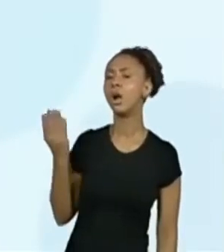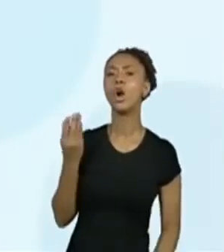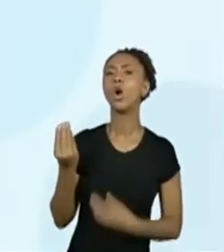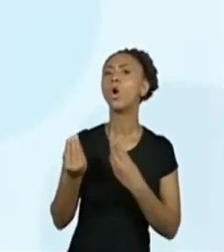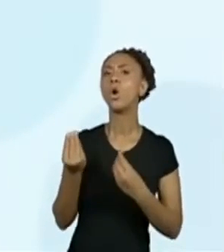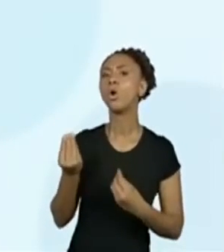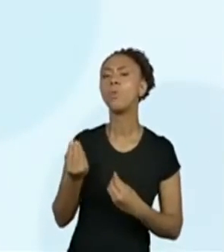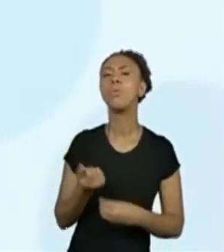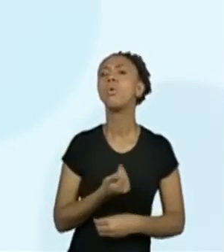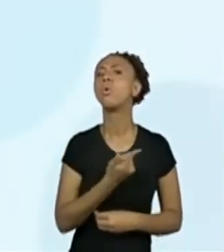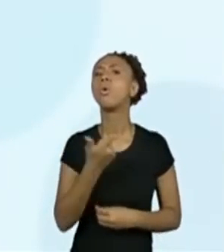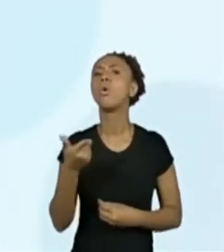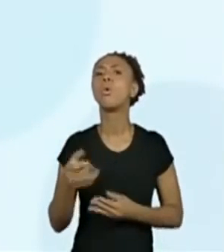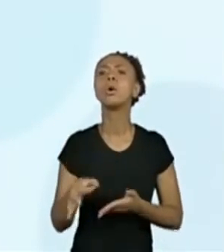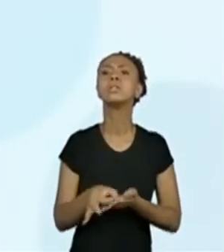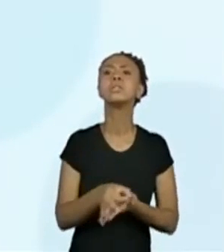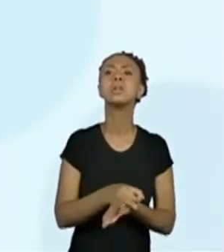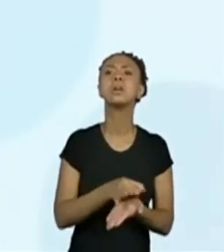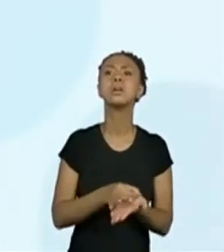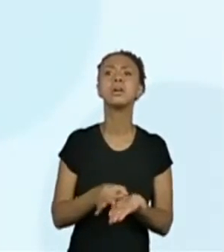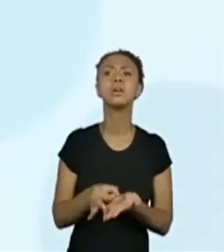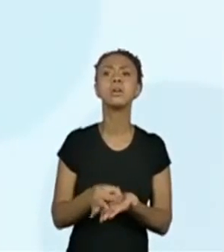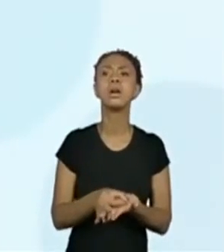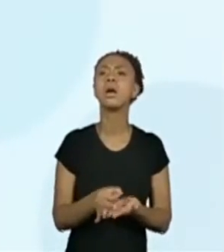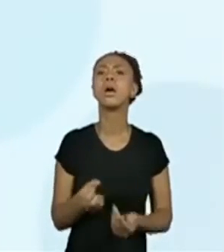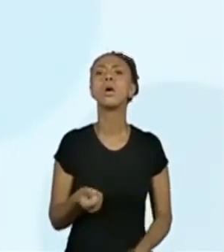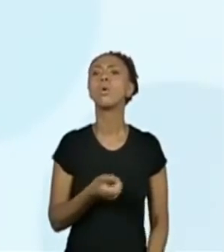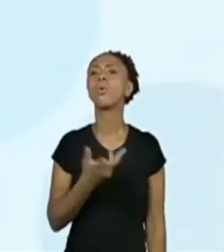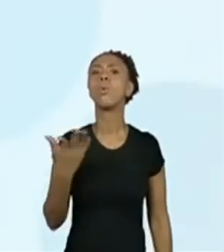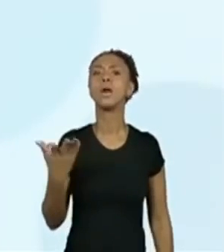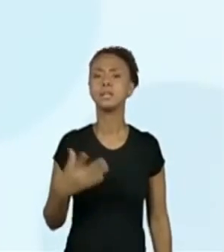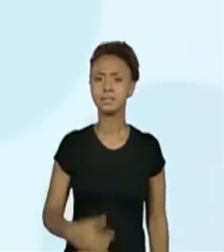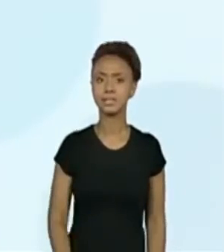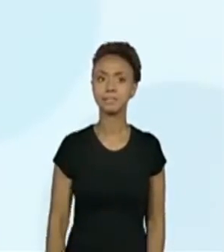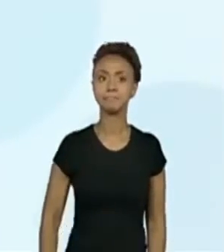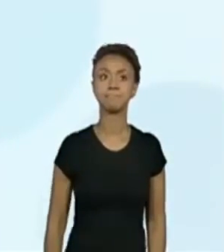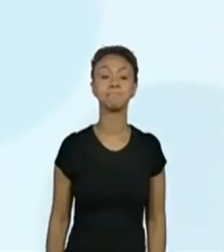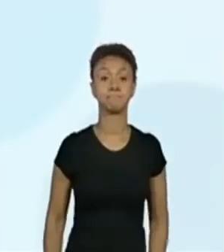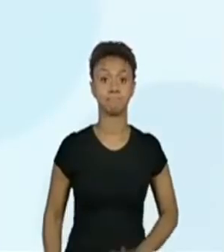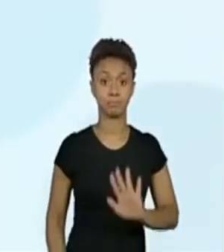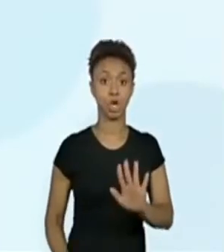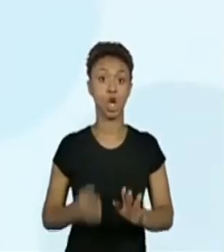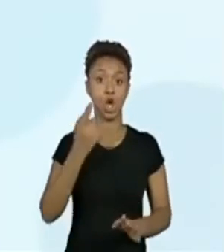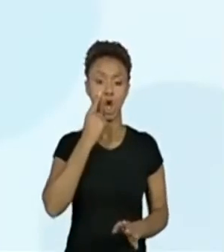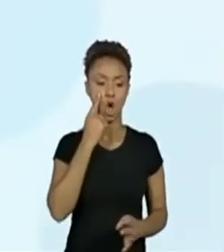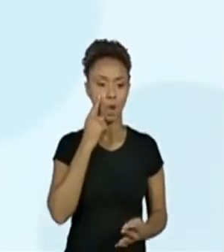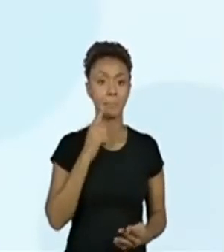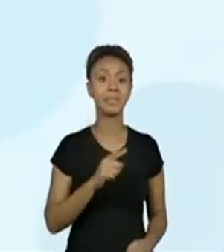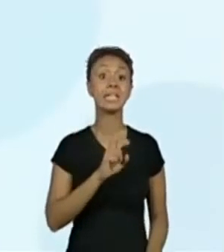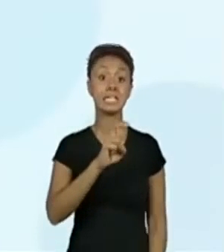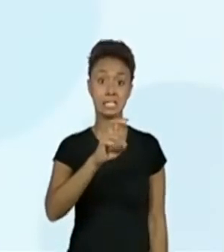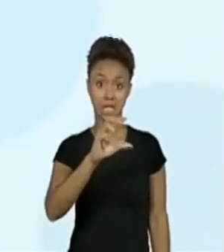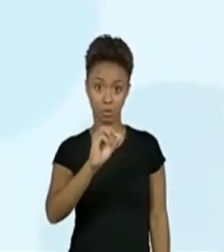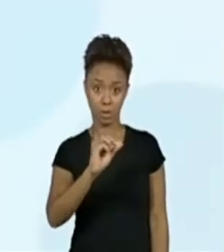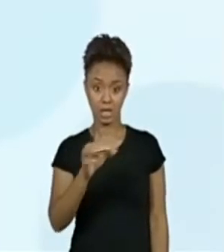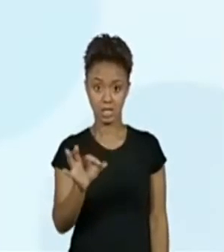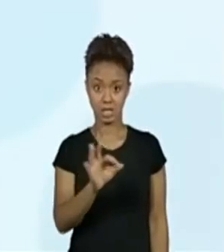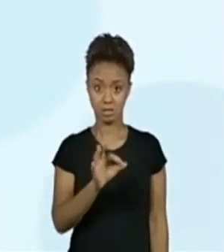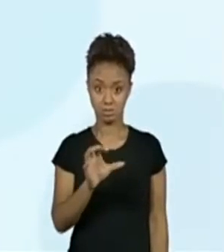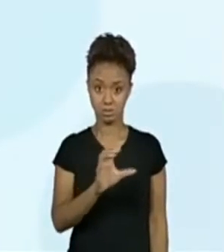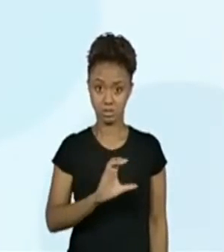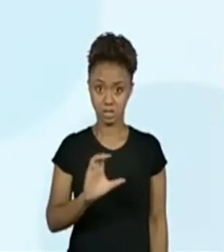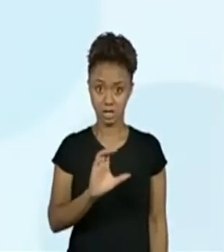moedas iríamos precisar? Quantas moedas? De 50, nós precisamos de 4, certo? Olha,